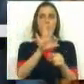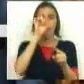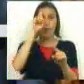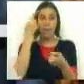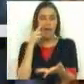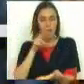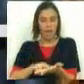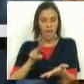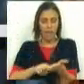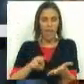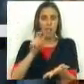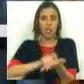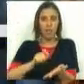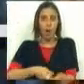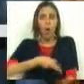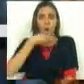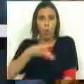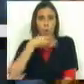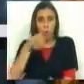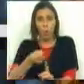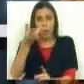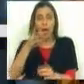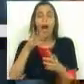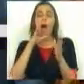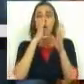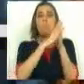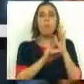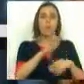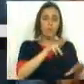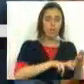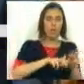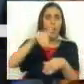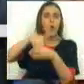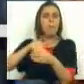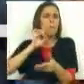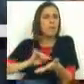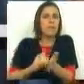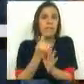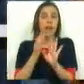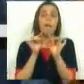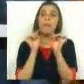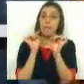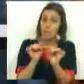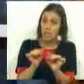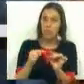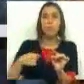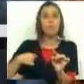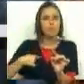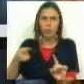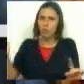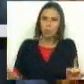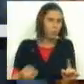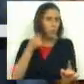ler, escrever e contar, e é um modelo nas disciplinas e nos conteúdos essenciais. E para isso nós